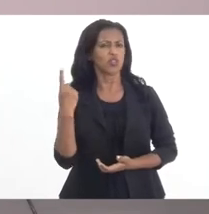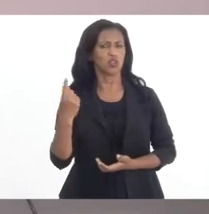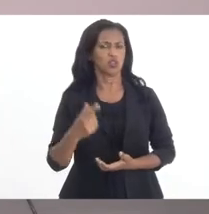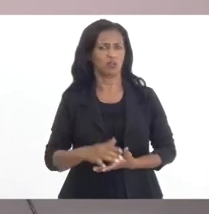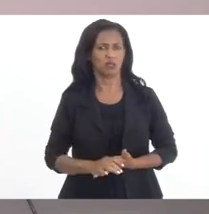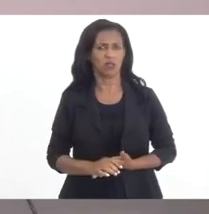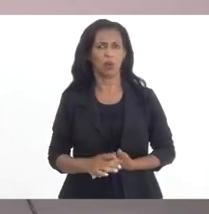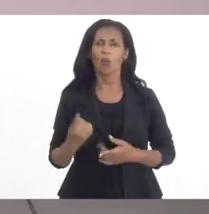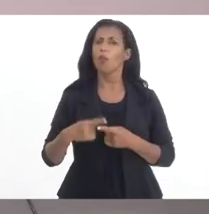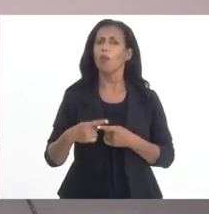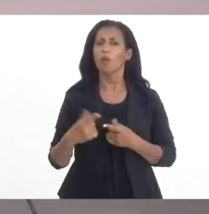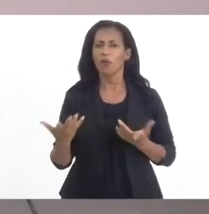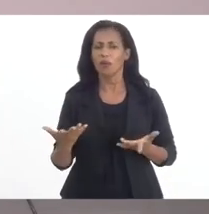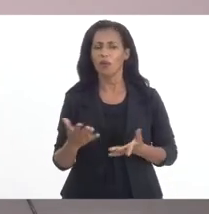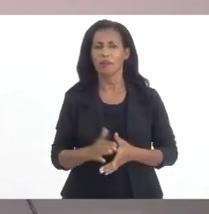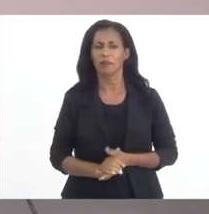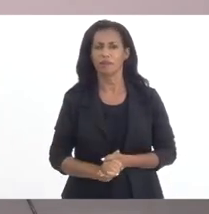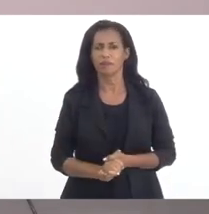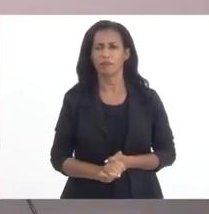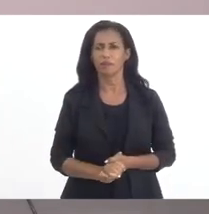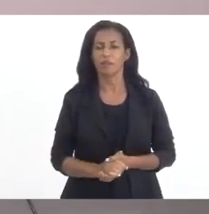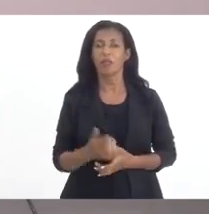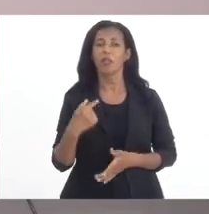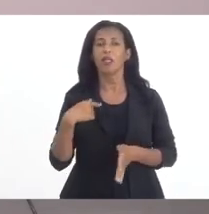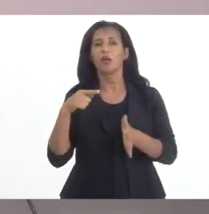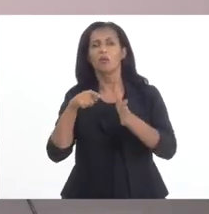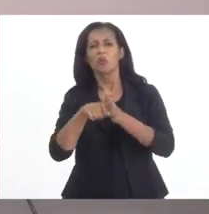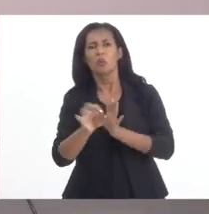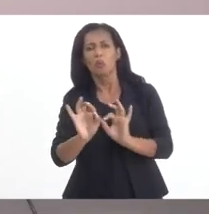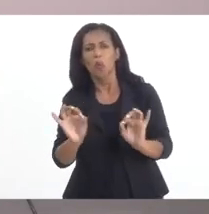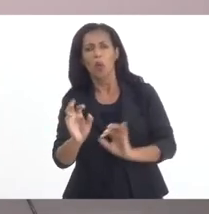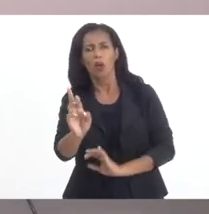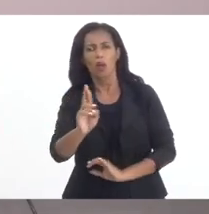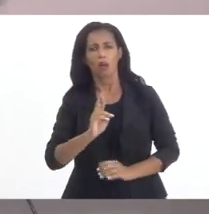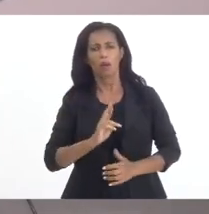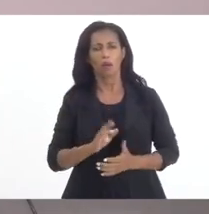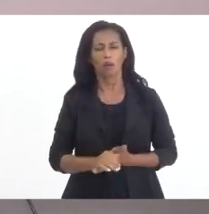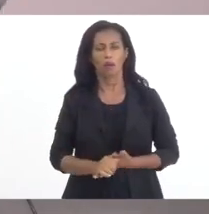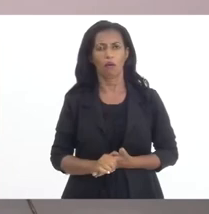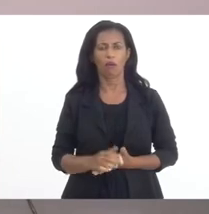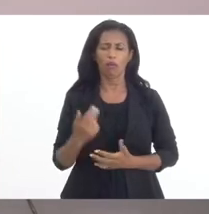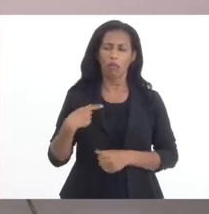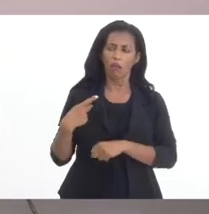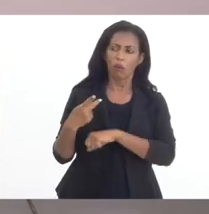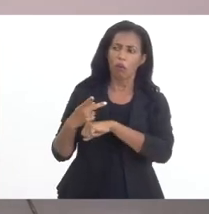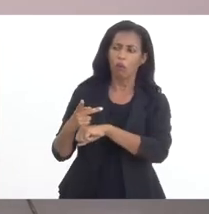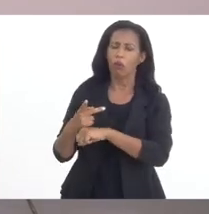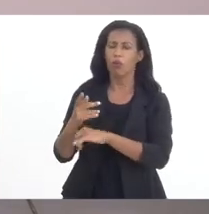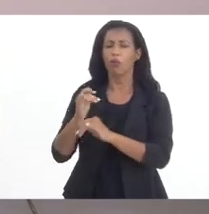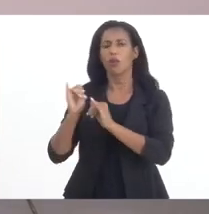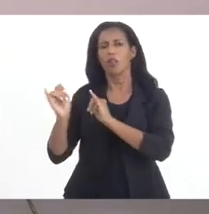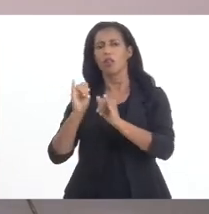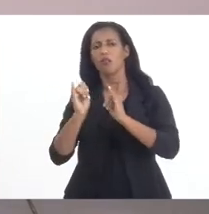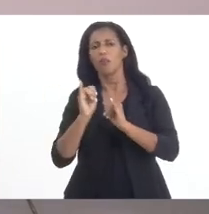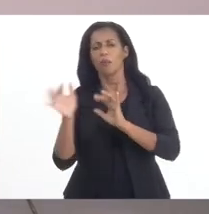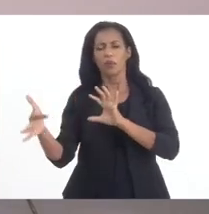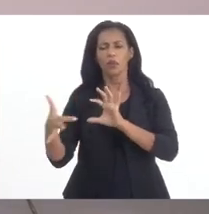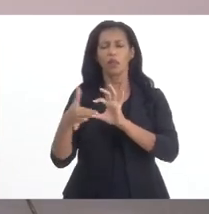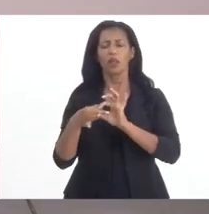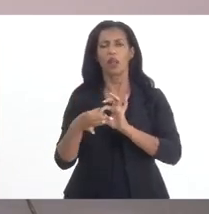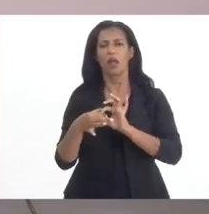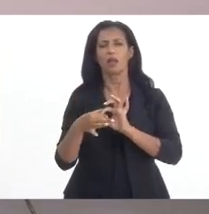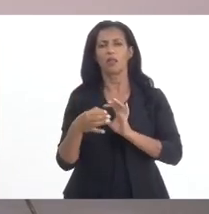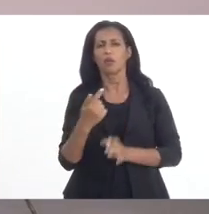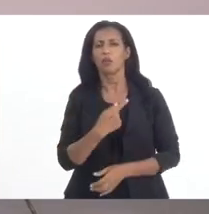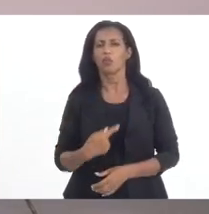posição. Por que será? Eu faço a pergunta e ninguém sabe responder. Procurei com informação com algumas pessoas que são ligadas ao governo do